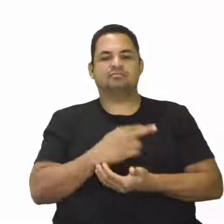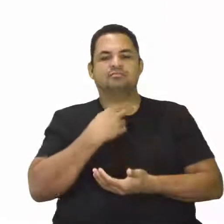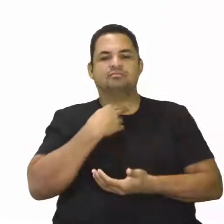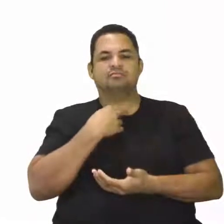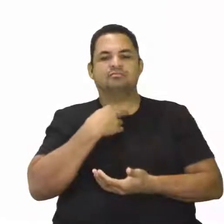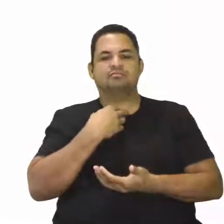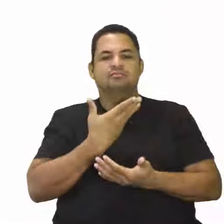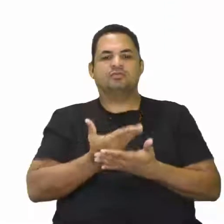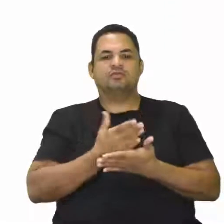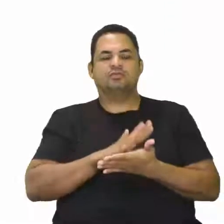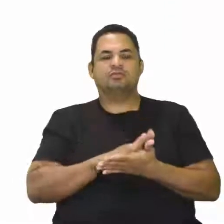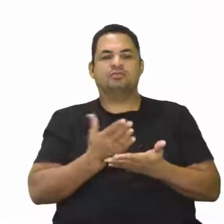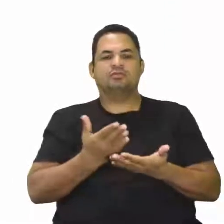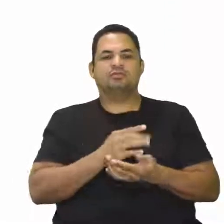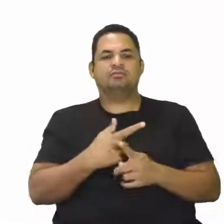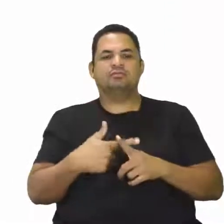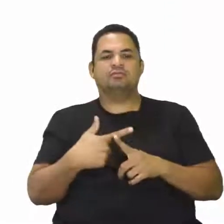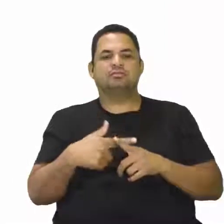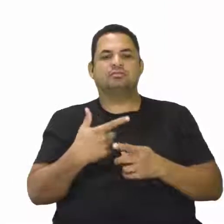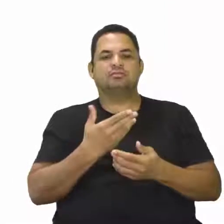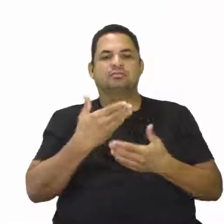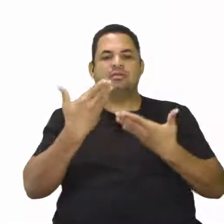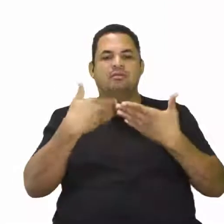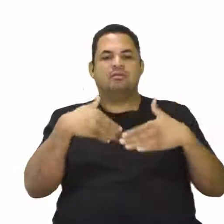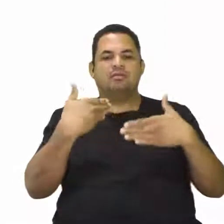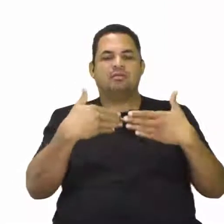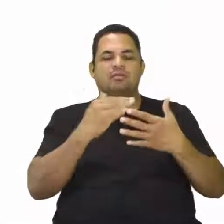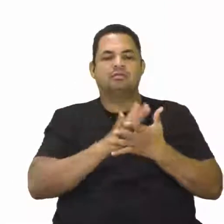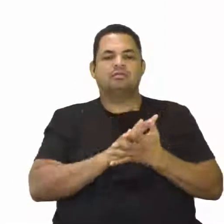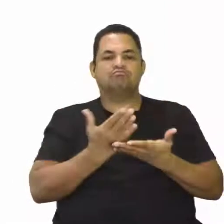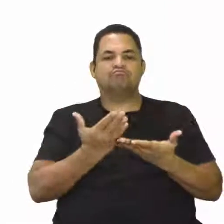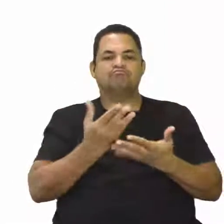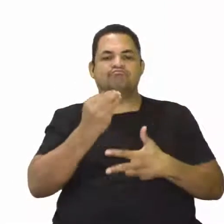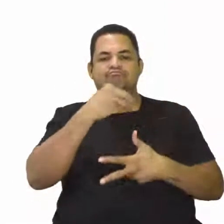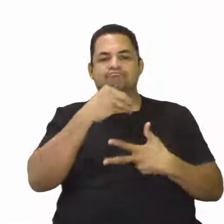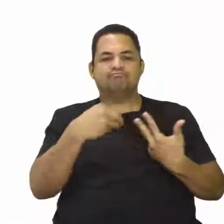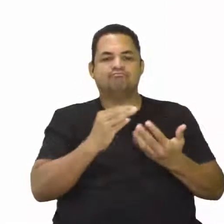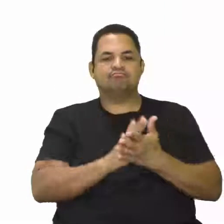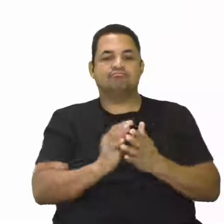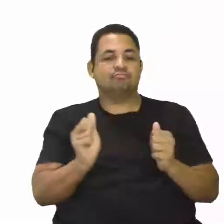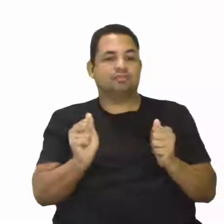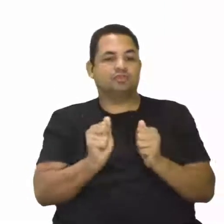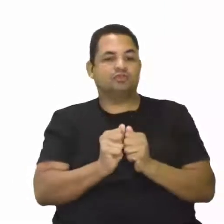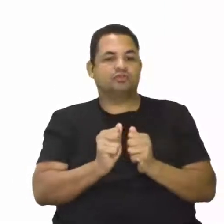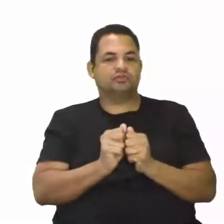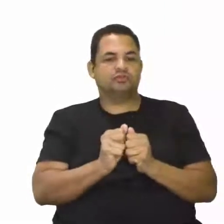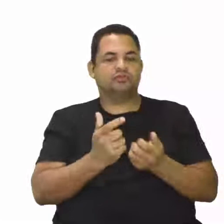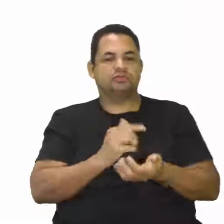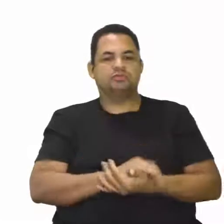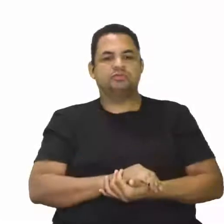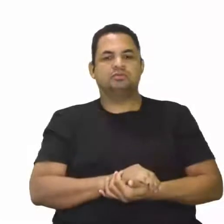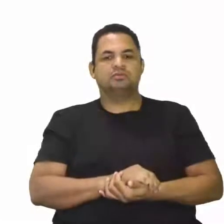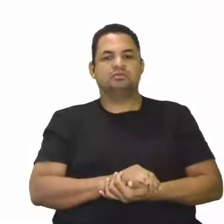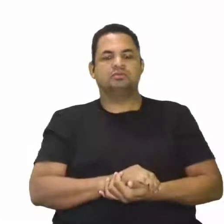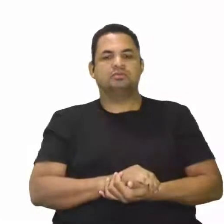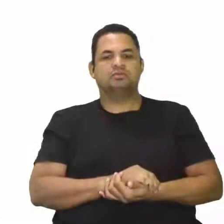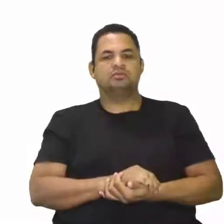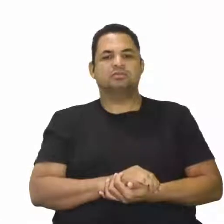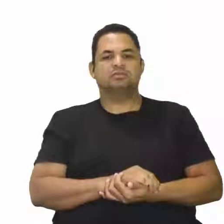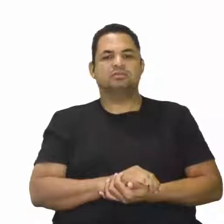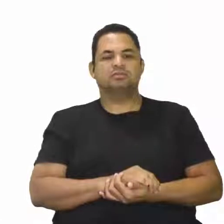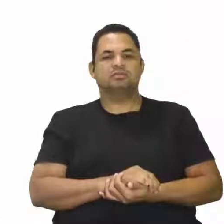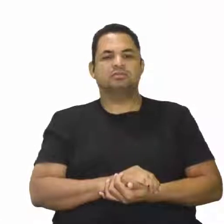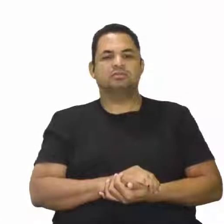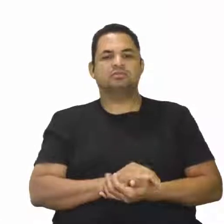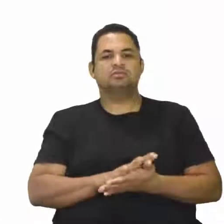ser tradutora, porque Então, na prova do Enem, ela não vai estar lá do ladinho de vocês. Então, o máximo